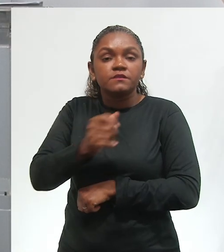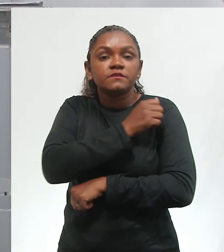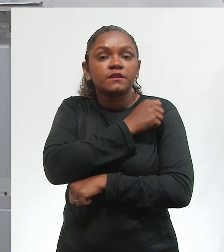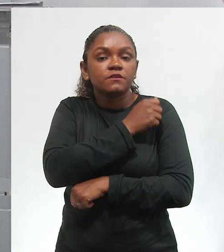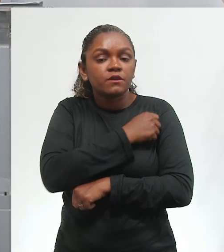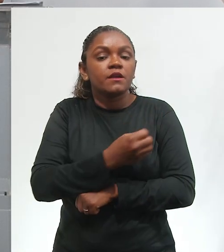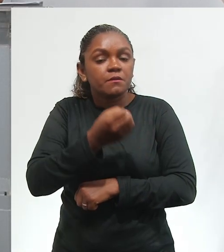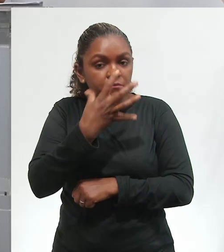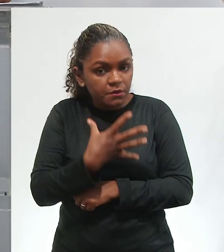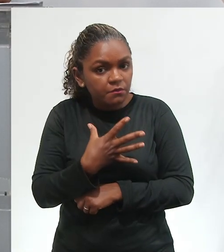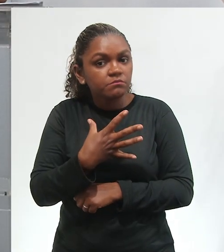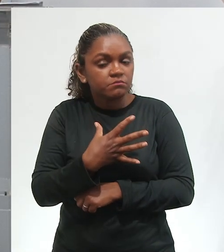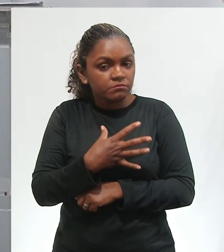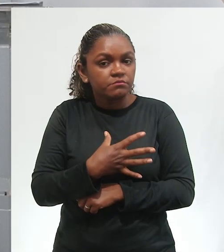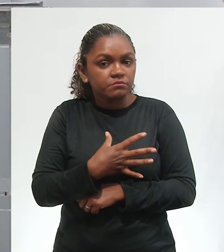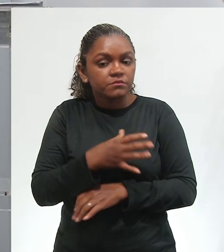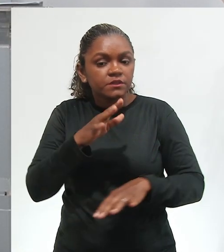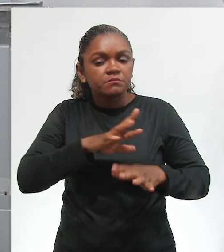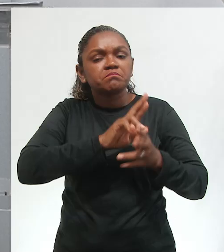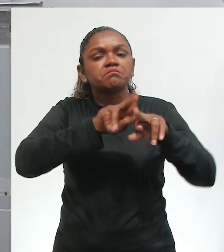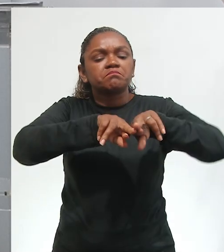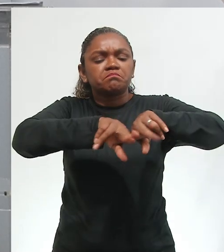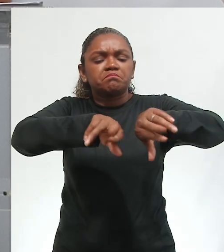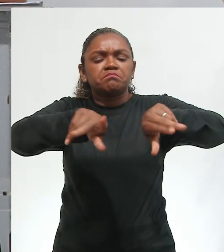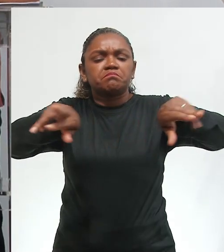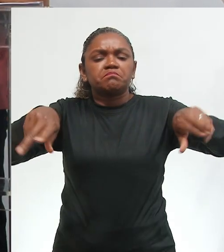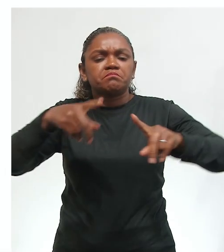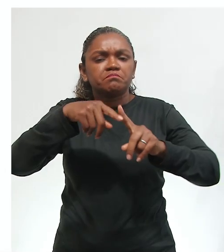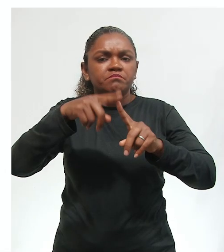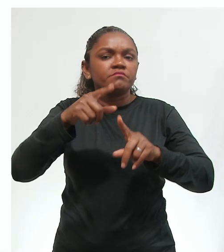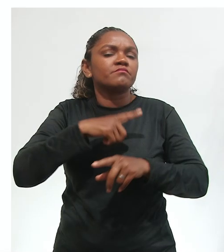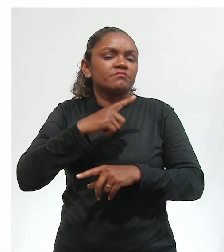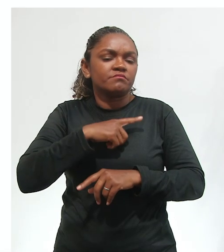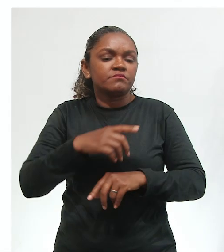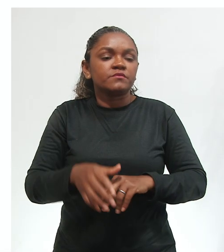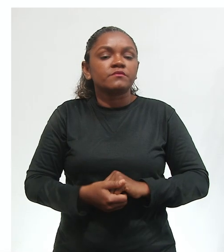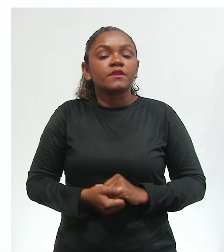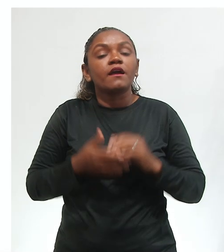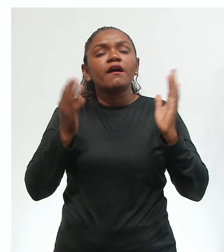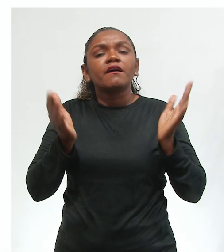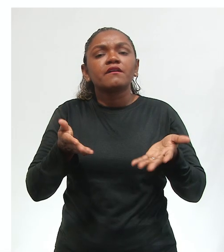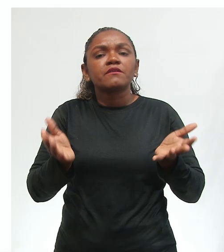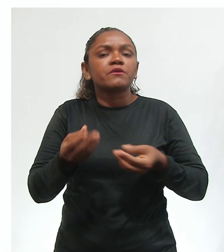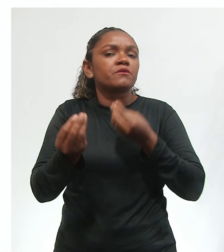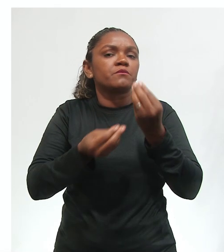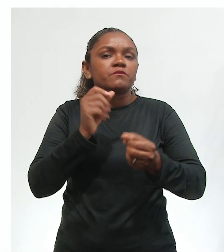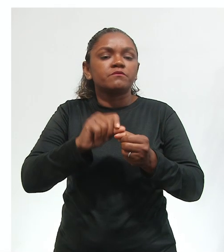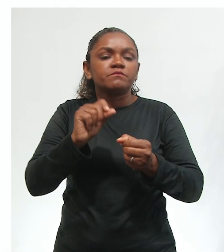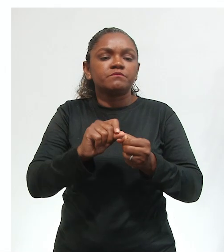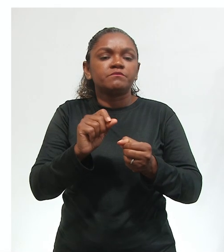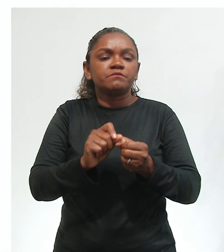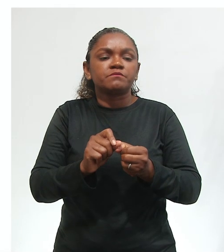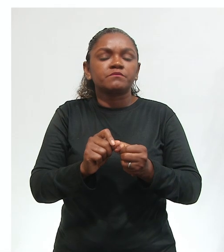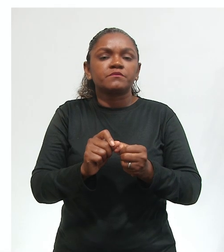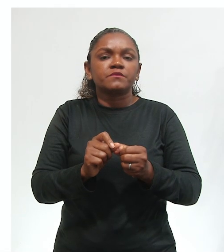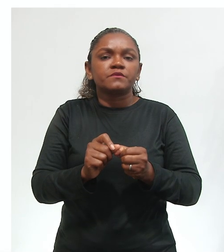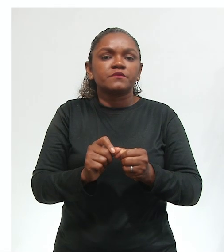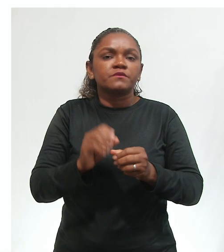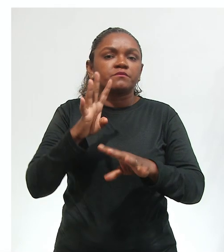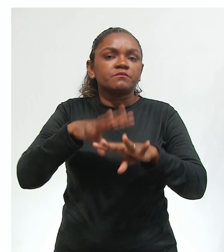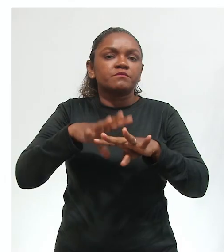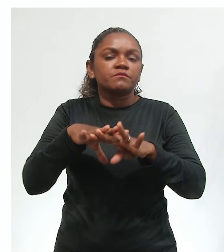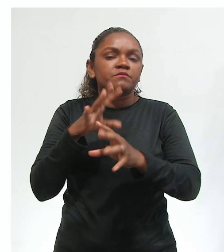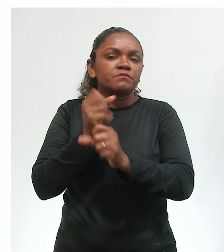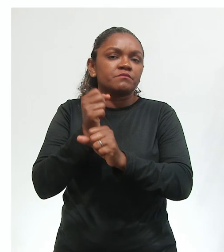alunos vão utilizar podem ser as mais distintas possíveis. E o cálculo escrito, né? É uma prioridade ao